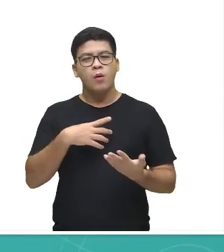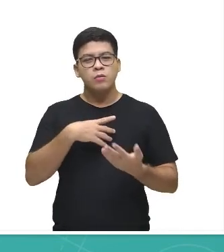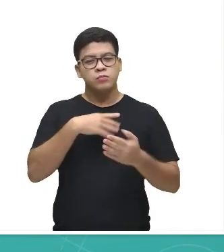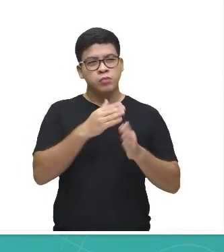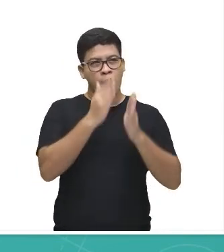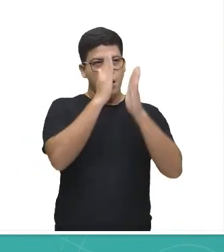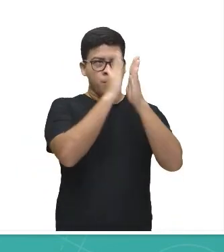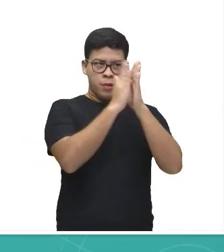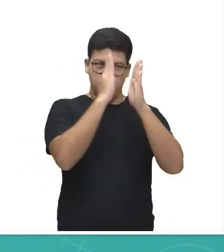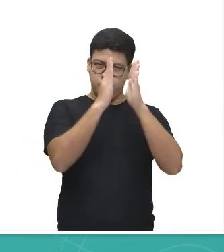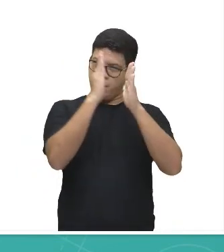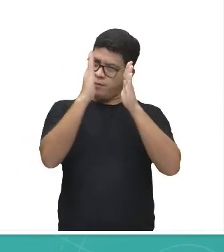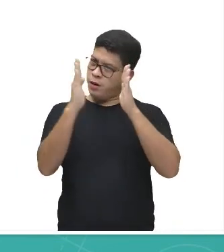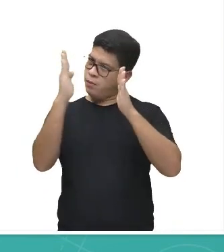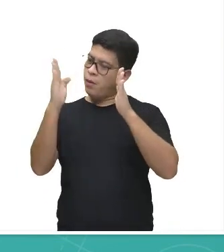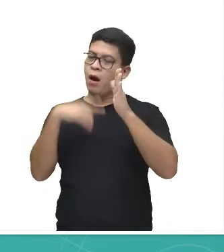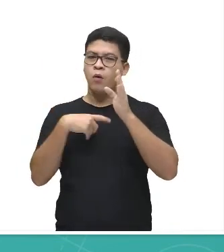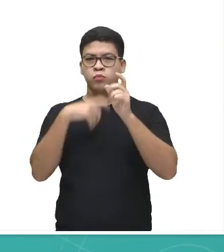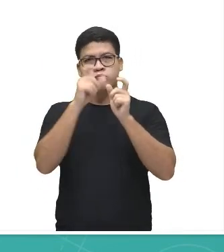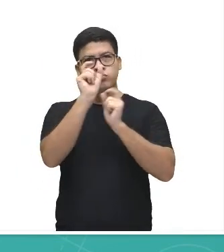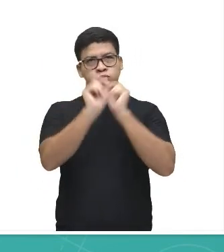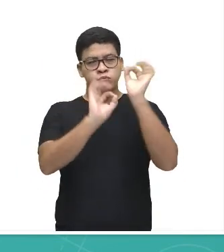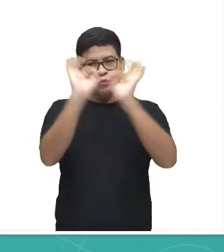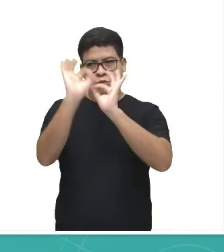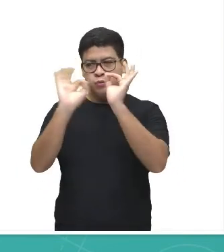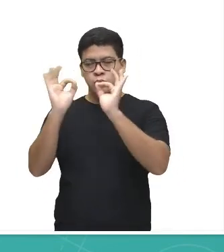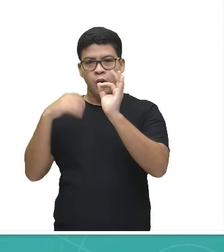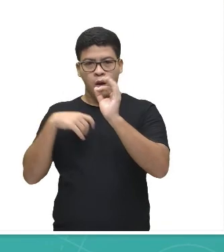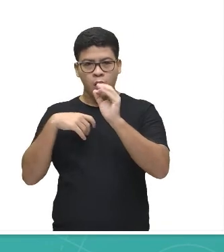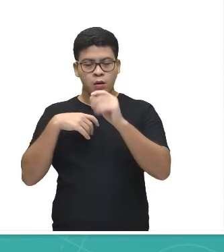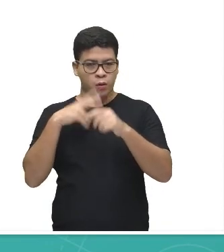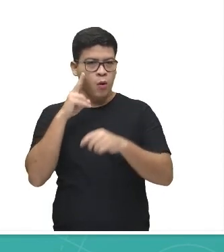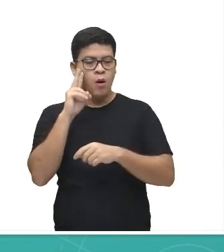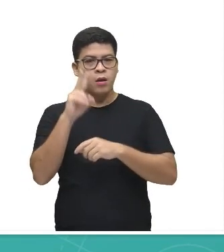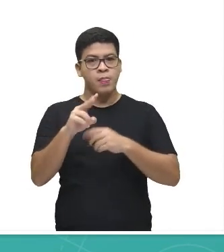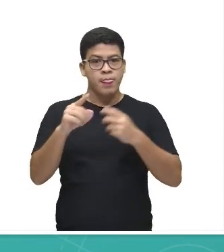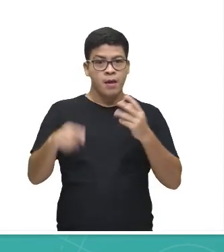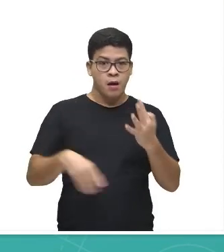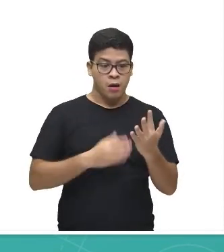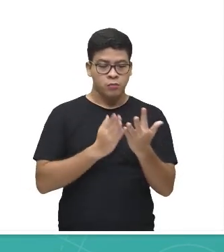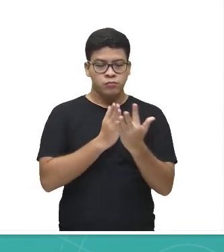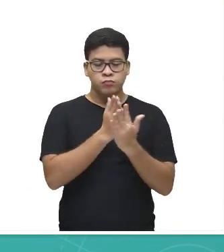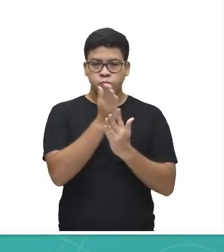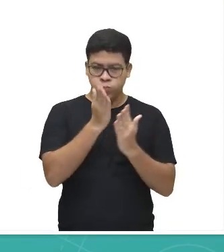forma organizada, né? Então, vamos pegar a primeira parcela,